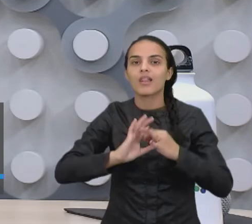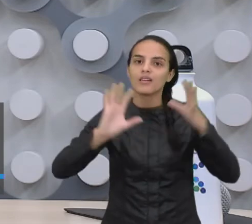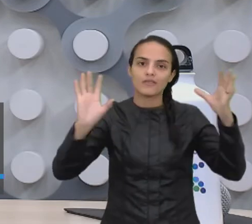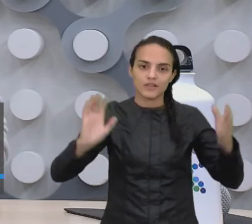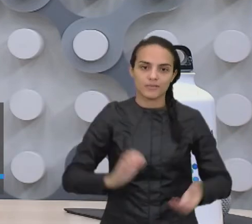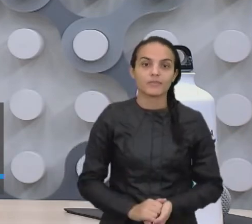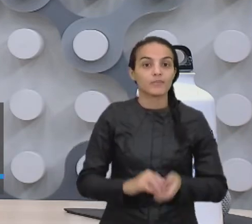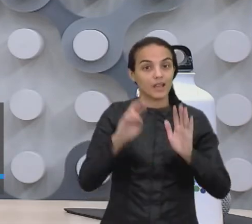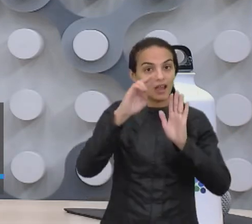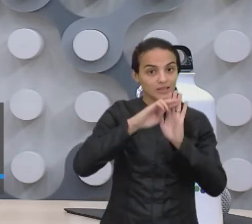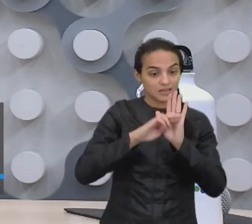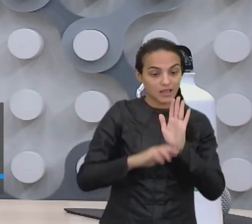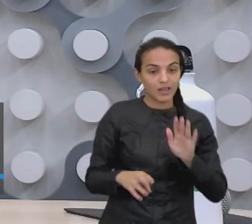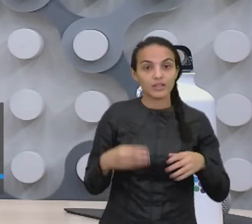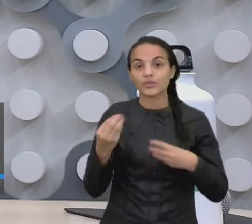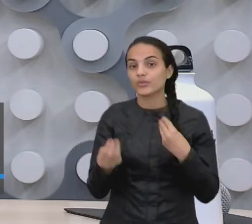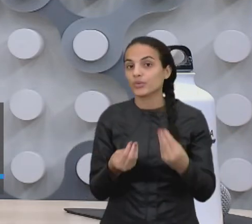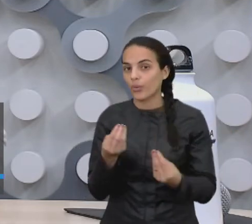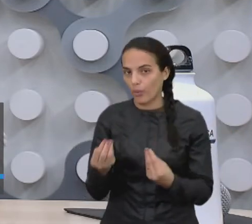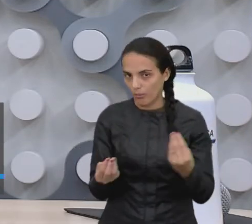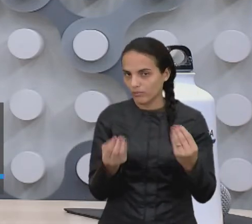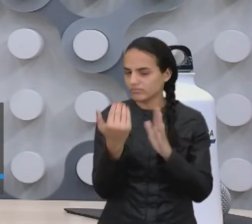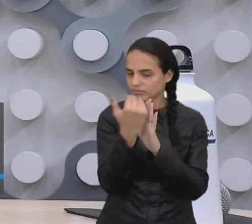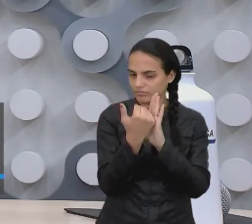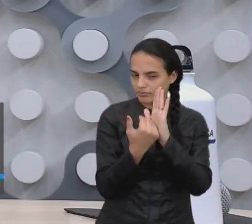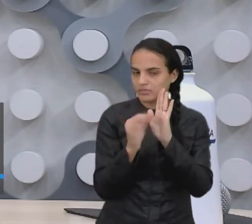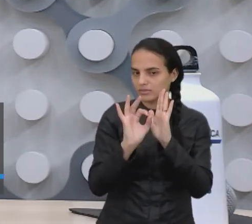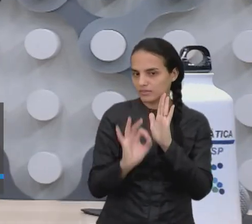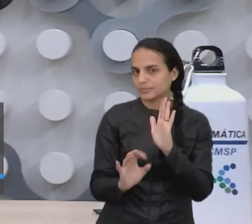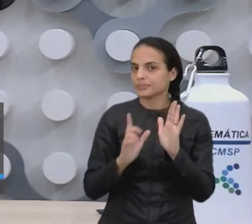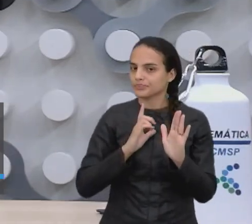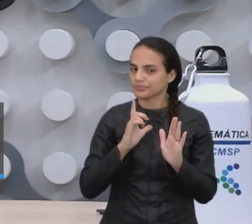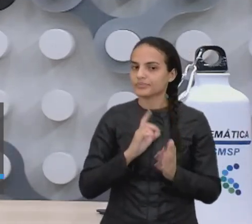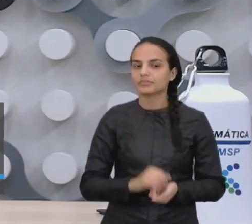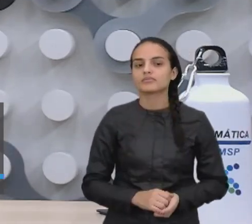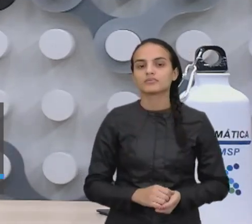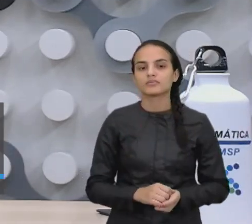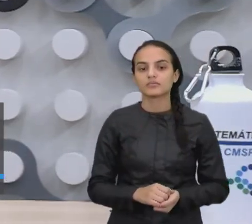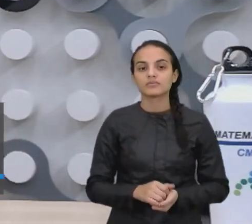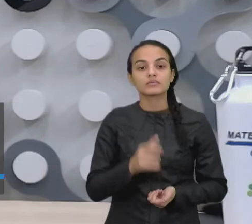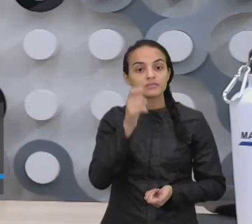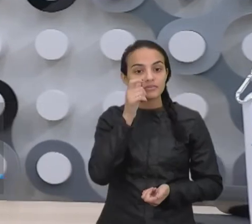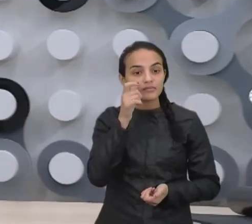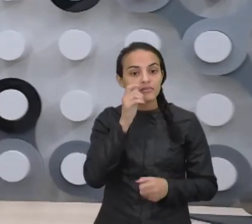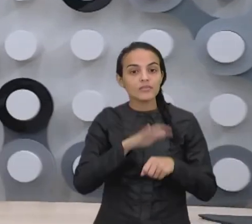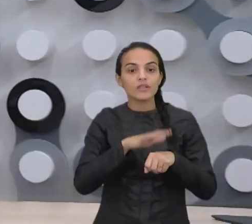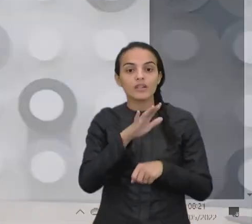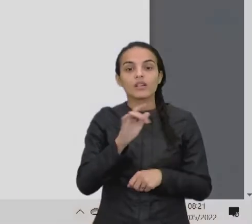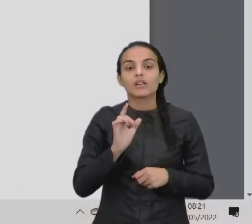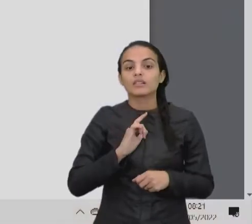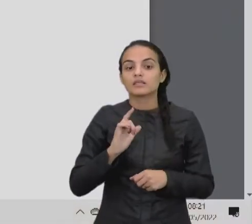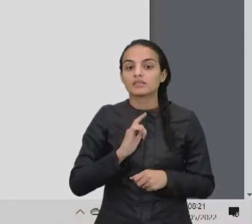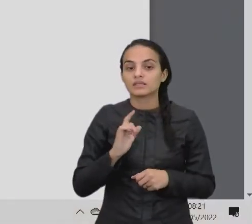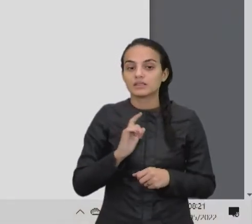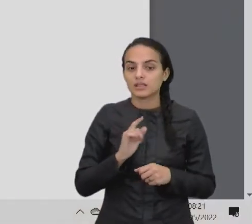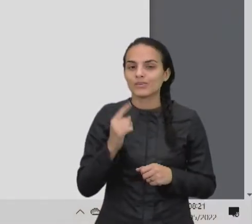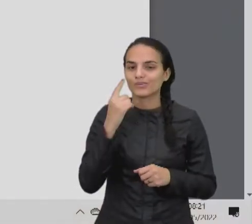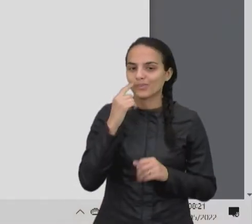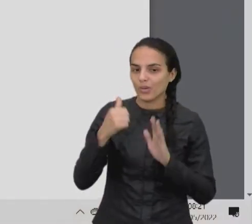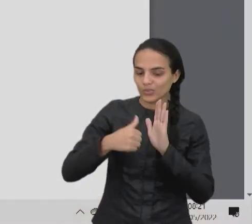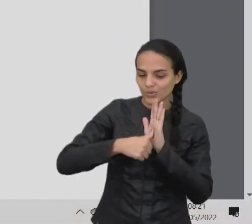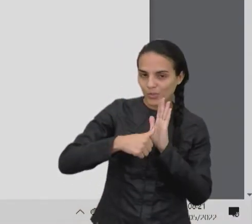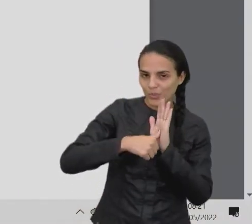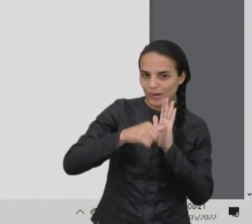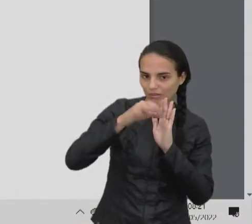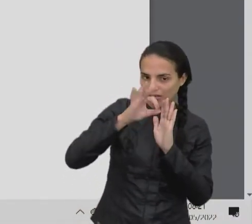como fazer. E o mais interessante, tá? Que vocês estão vendo que é um documento muito extenso também,